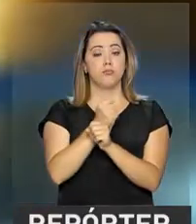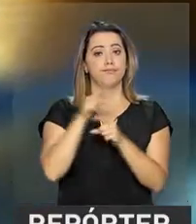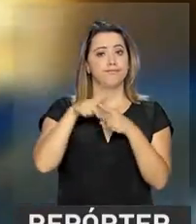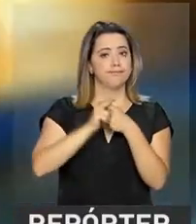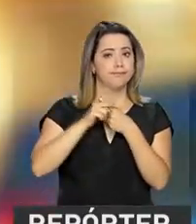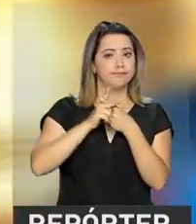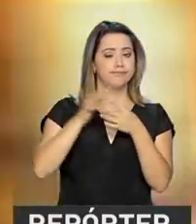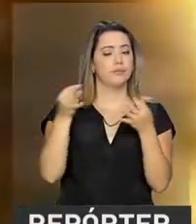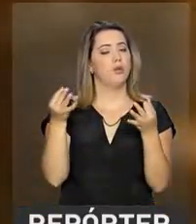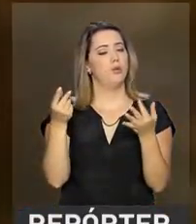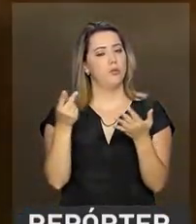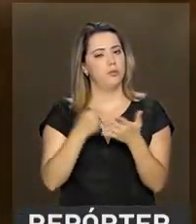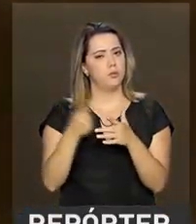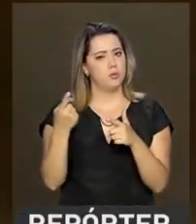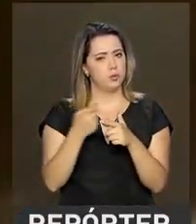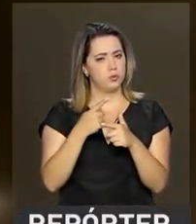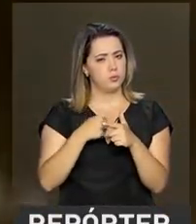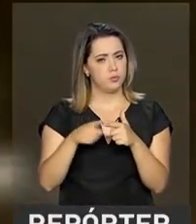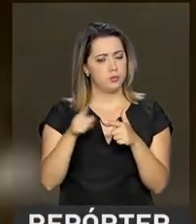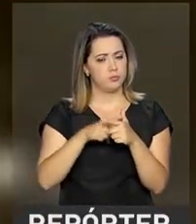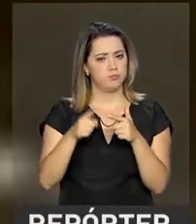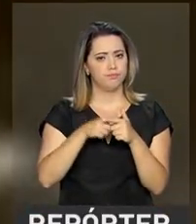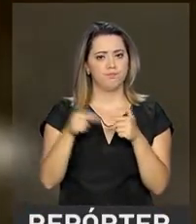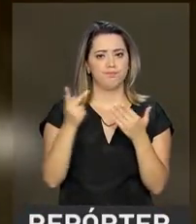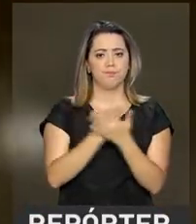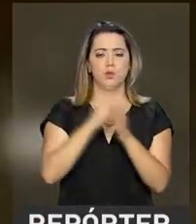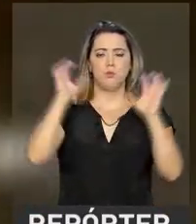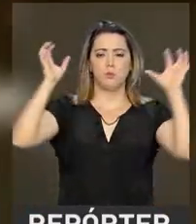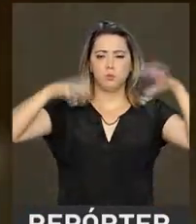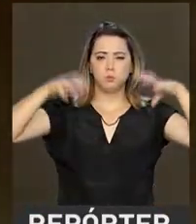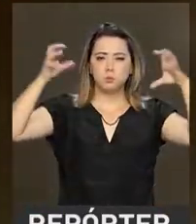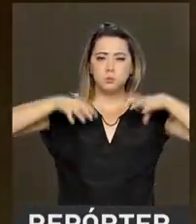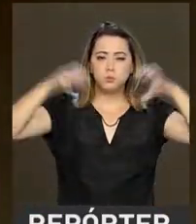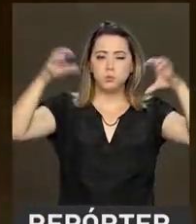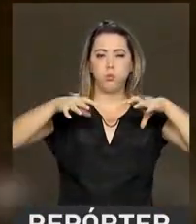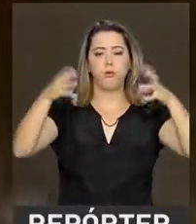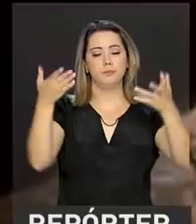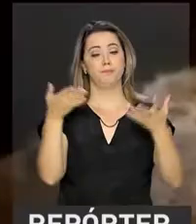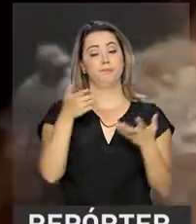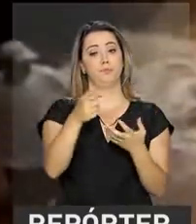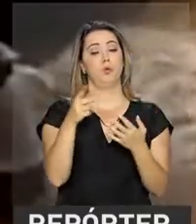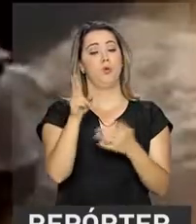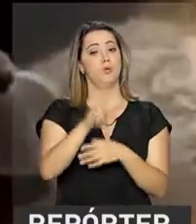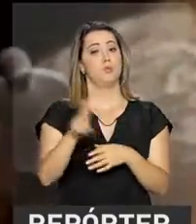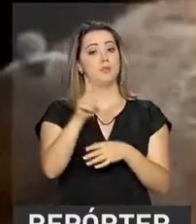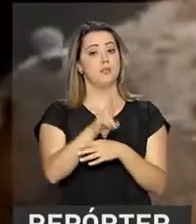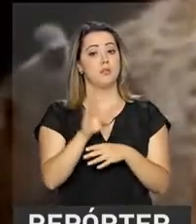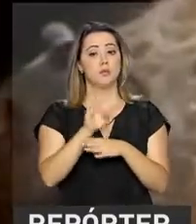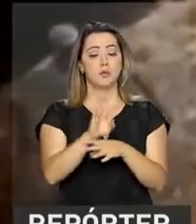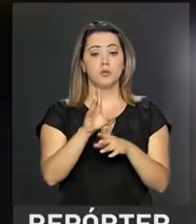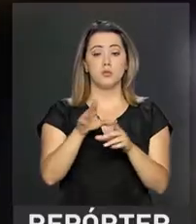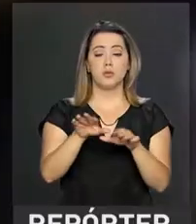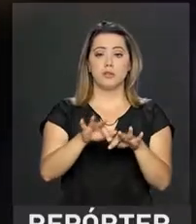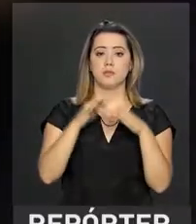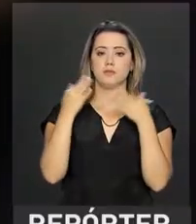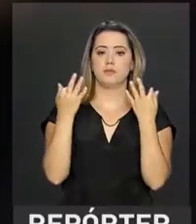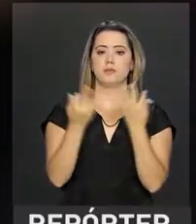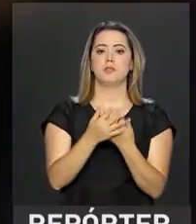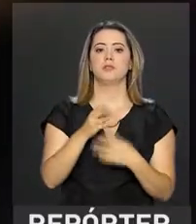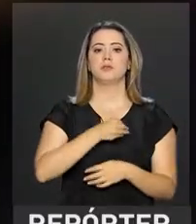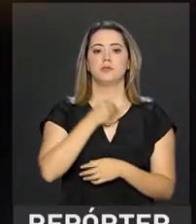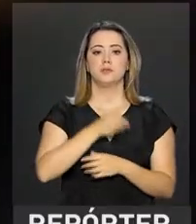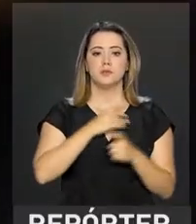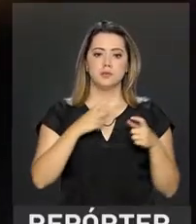causados pelas chuvas que atingiram a cidade neste ano os recursos serão usados em benefício das famílias que ainda vivem